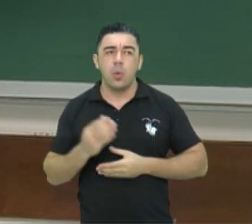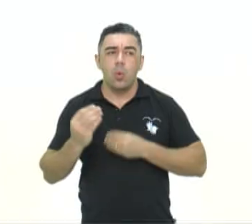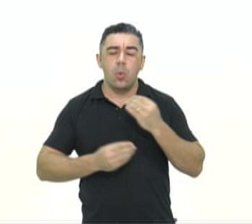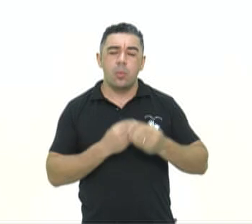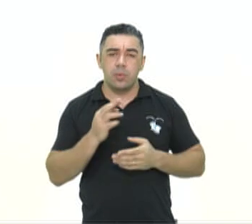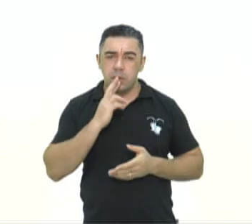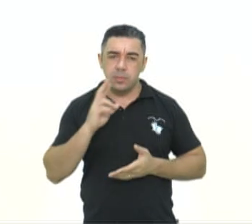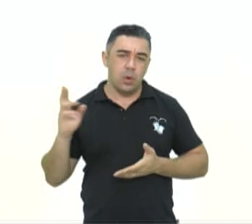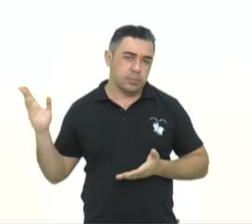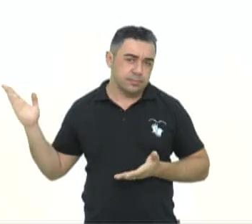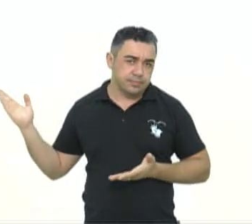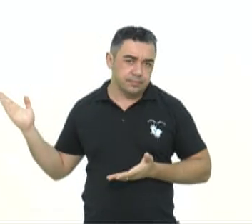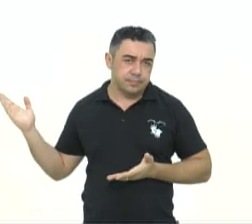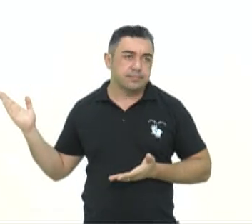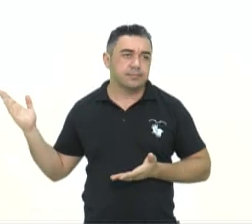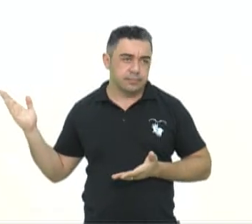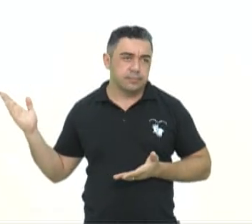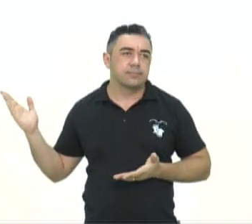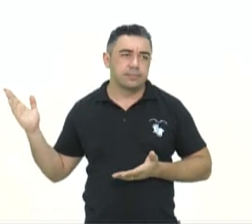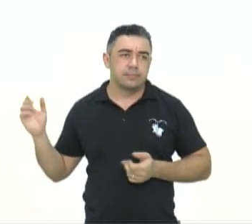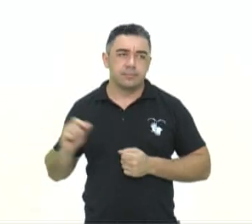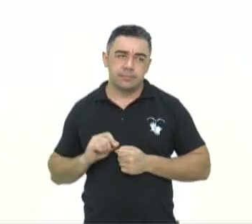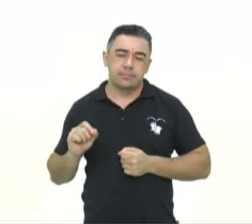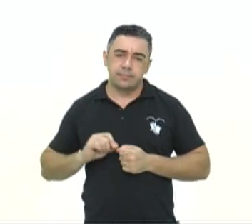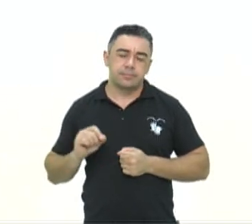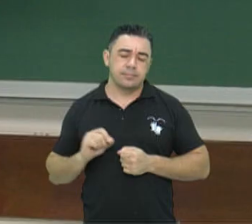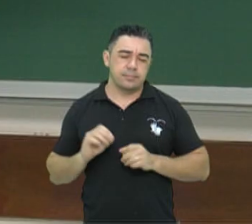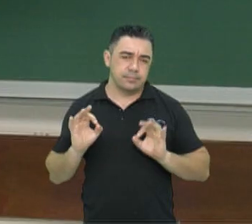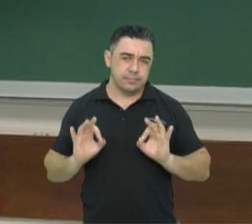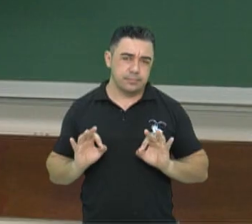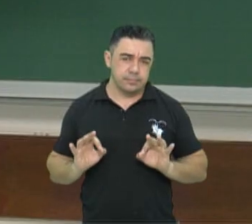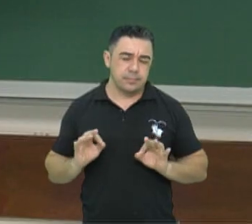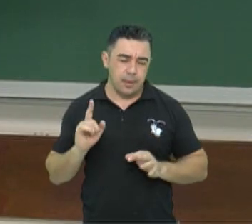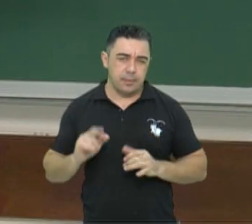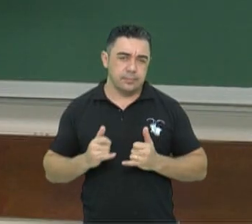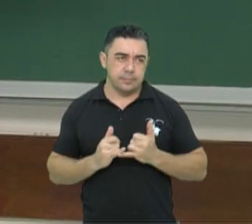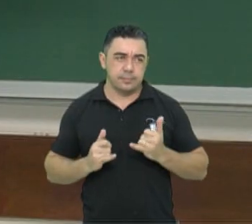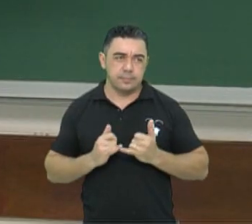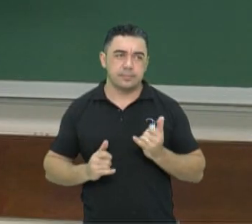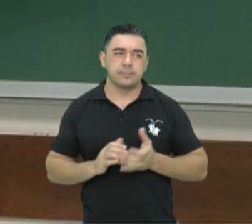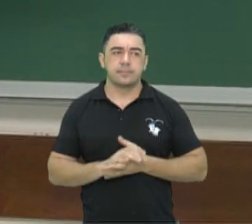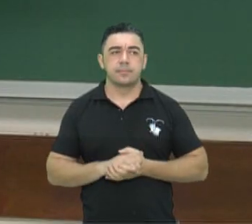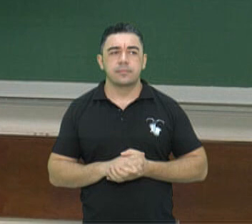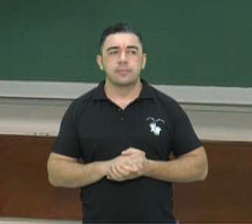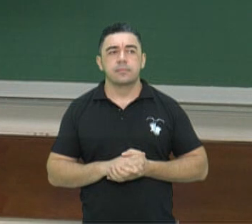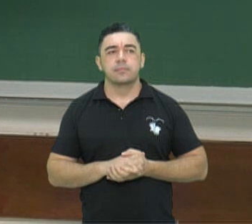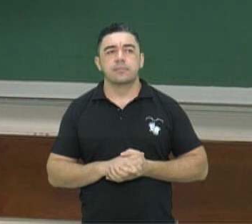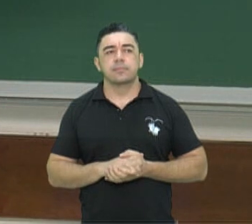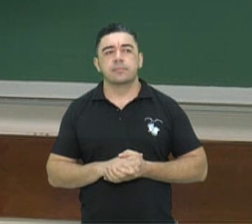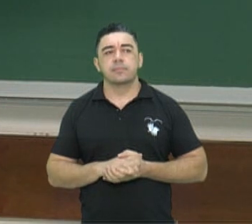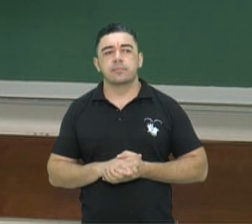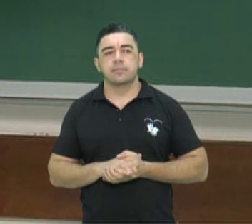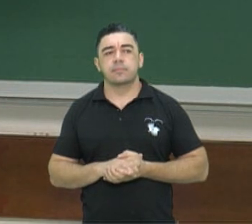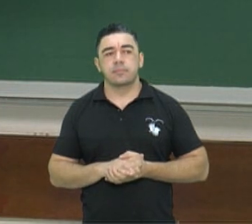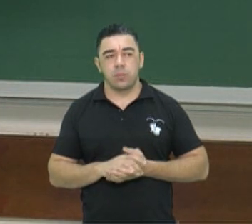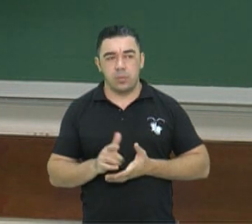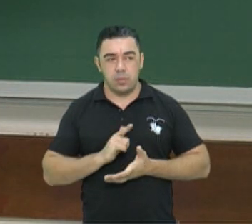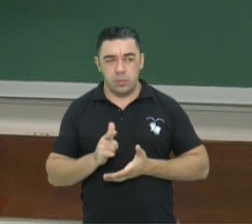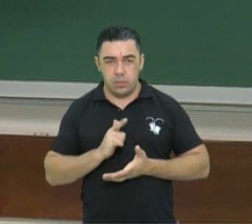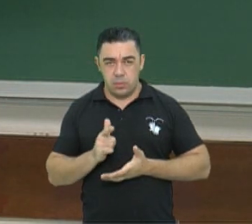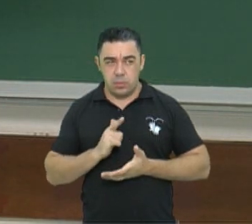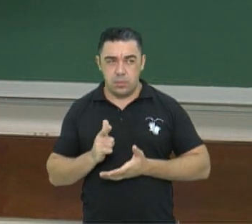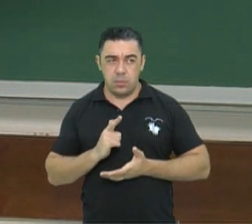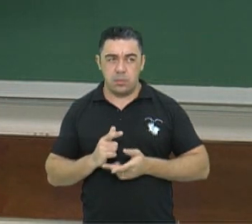o quê? Fazer a parte de semelhança. Então, lembrando que eu tenho o